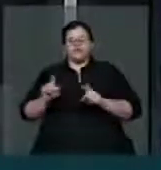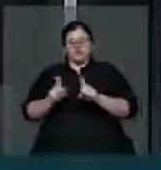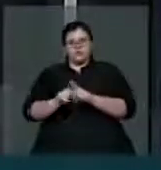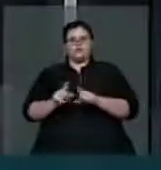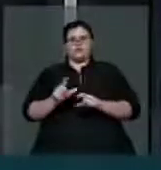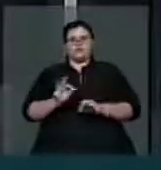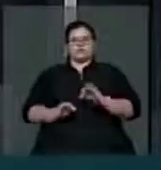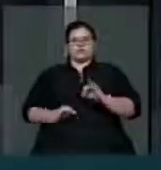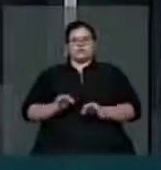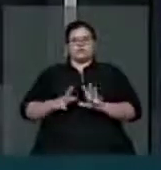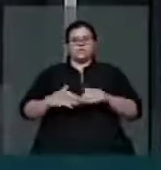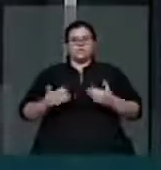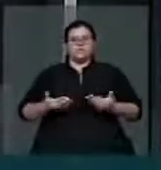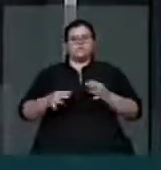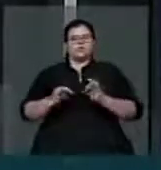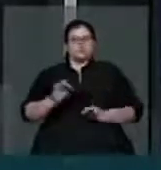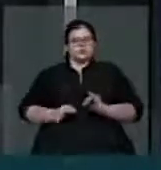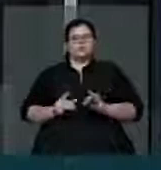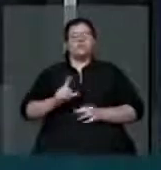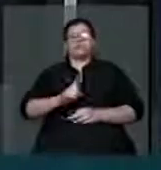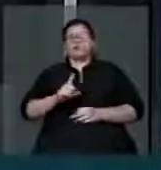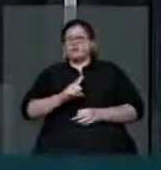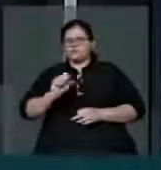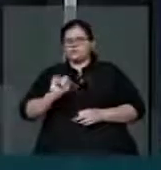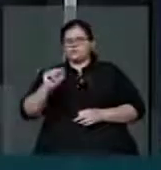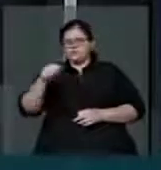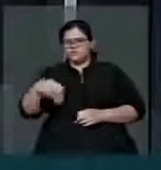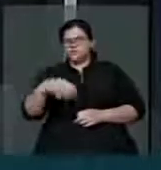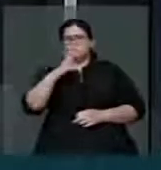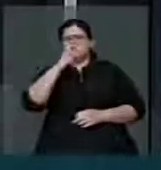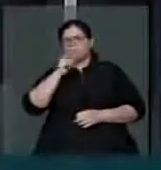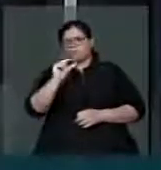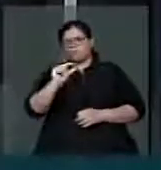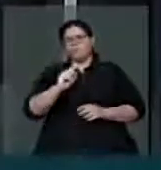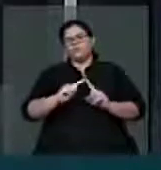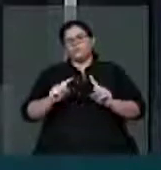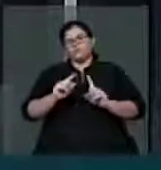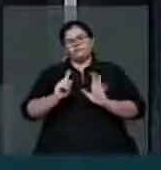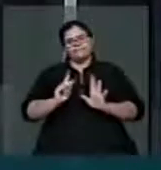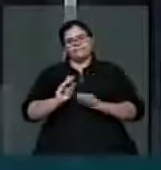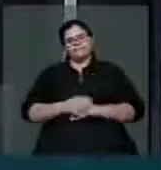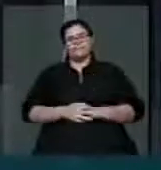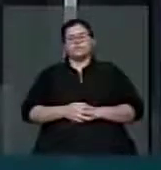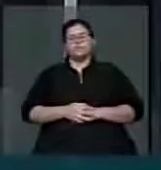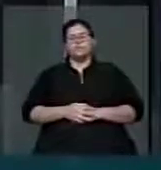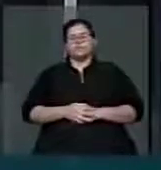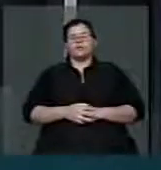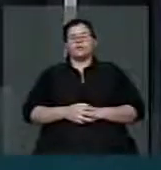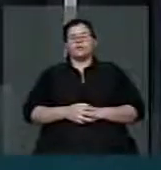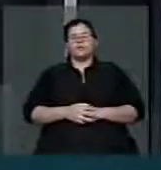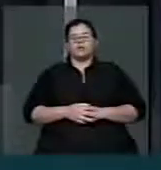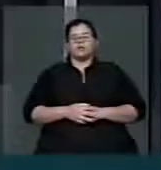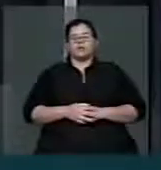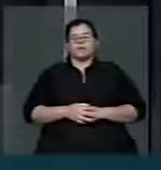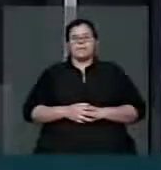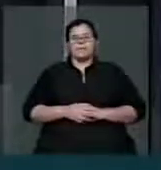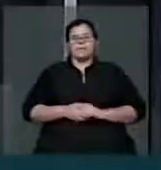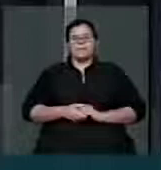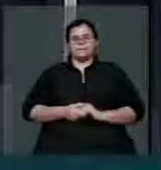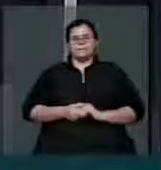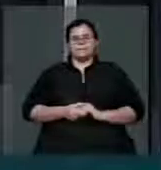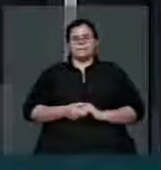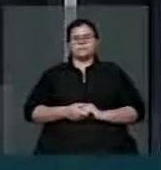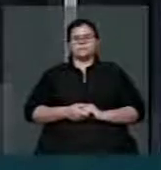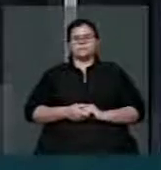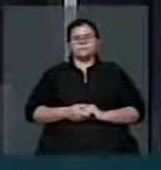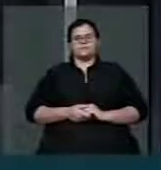enfim, é a justiça chegando, ainda que tardia. E, por fim, eu queria registrar, deputado Luiz